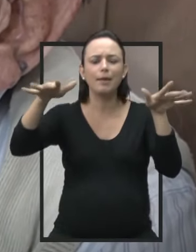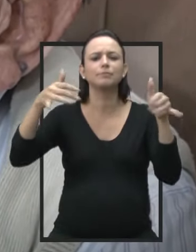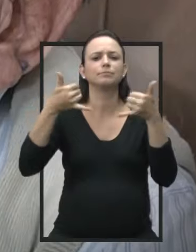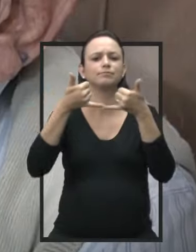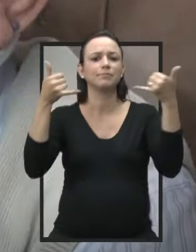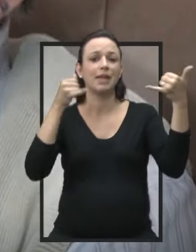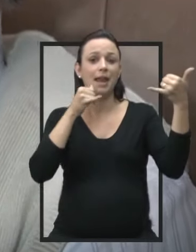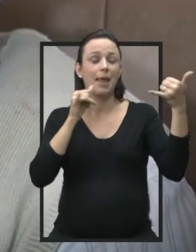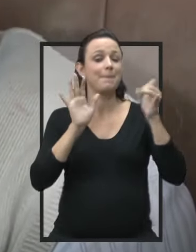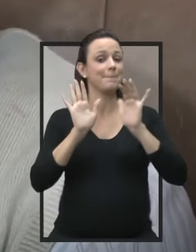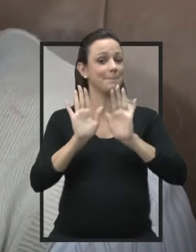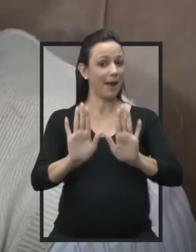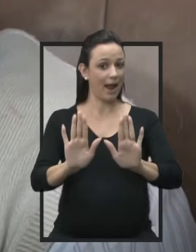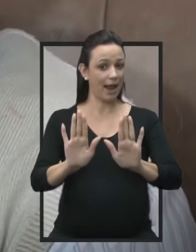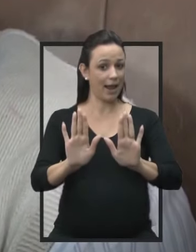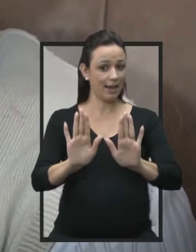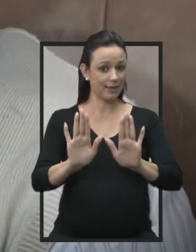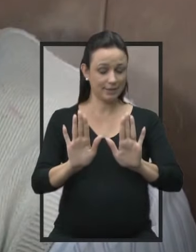elétrica. Porém,